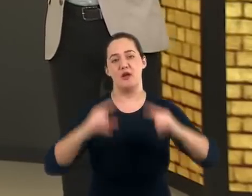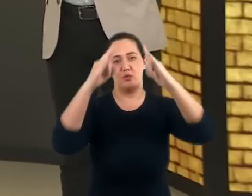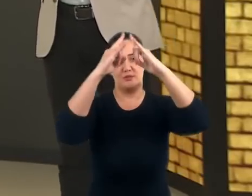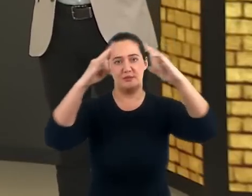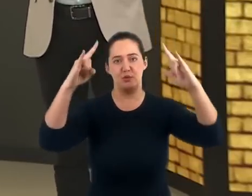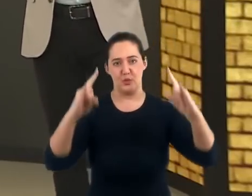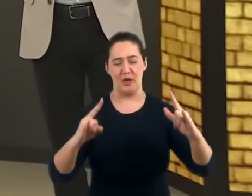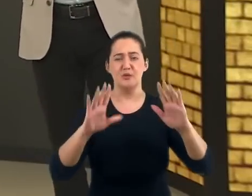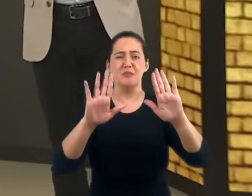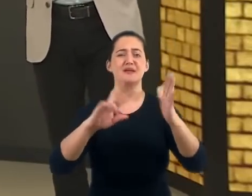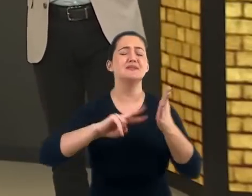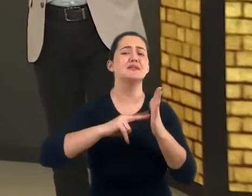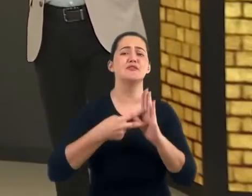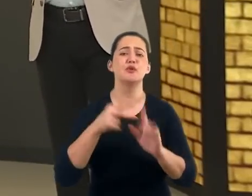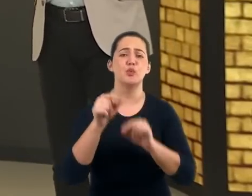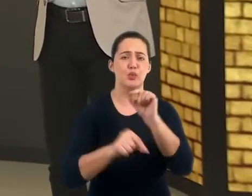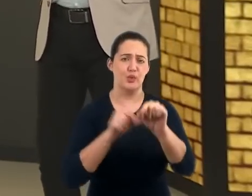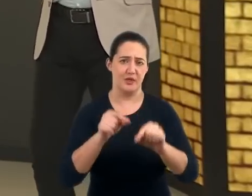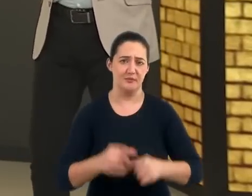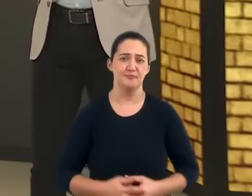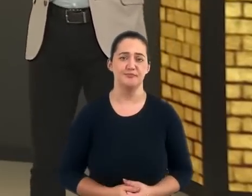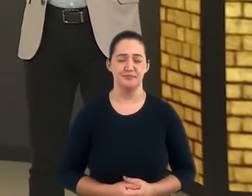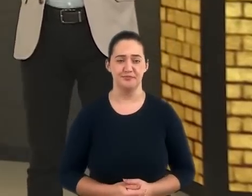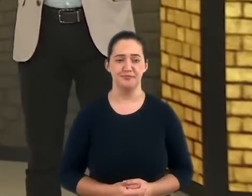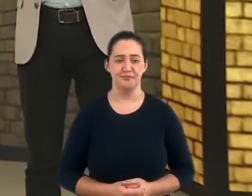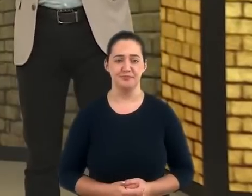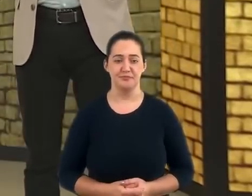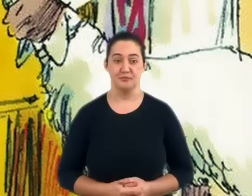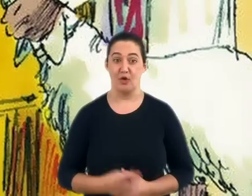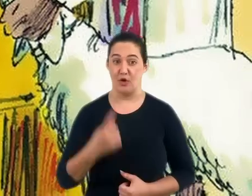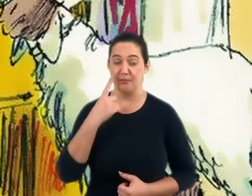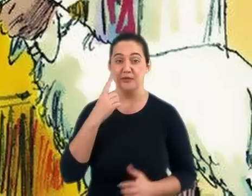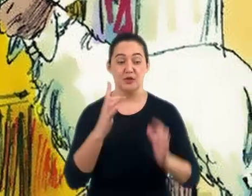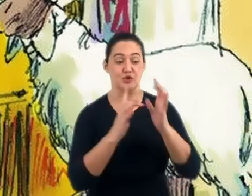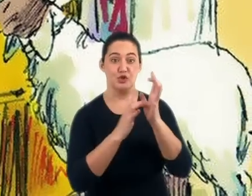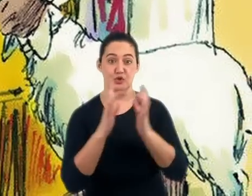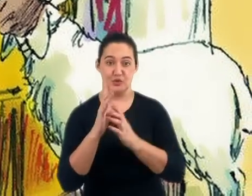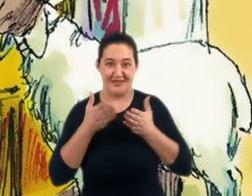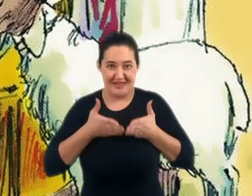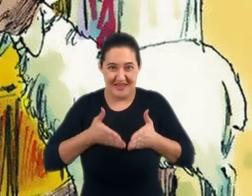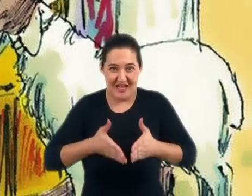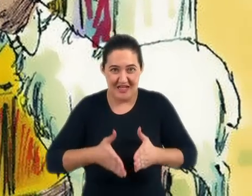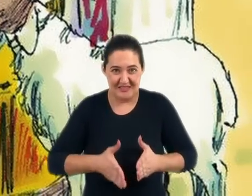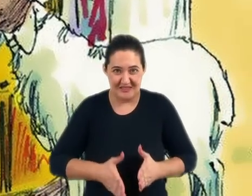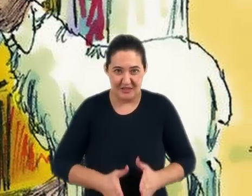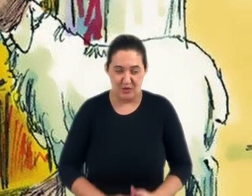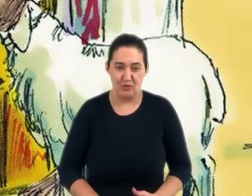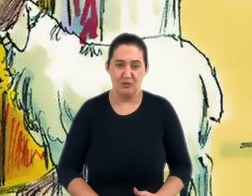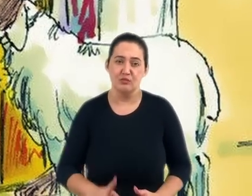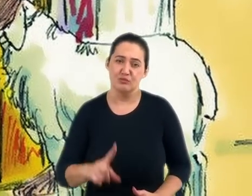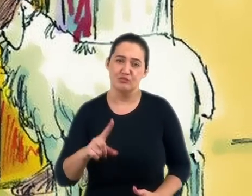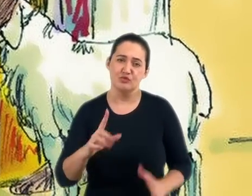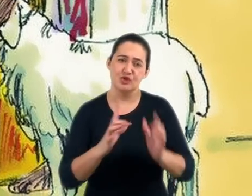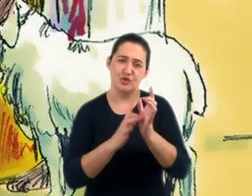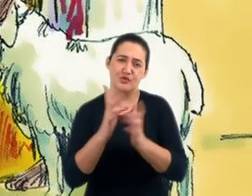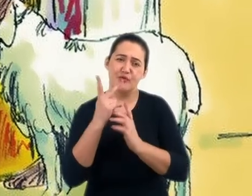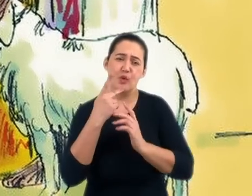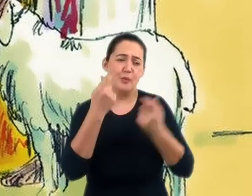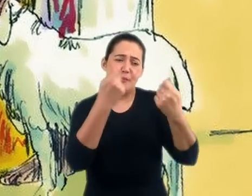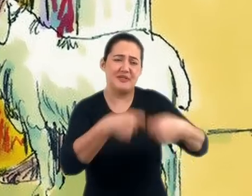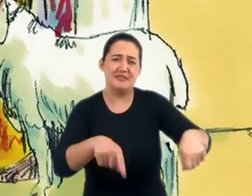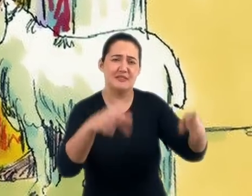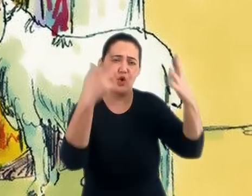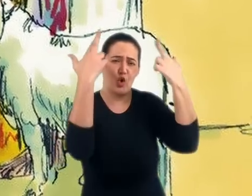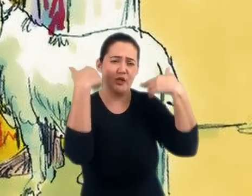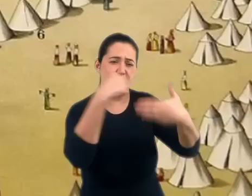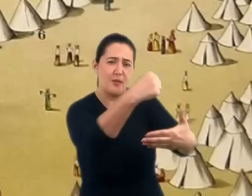disso? Bom, vamos voltar um pouco na história para entender este momento. Quando Jesus Cristo veio à Terra, ele pôs fim à necessidade de